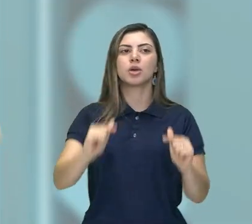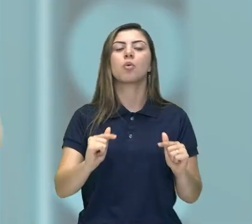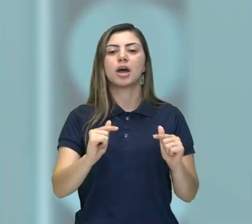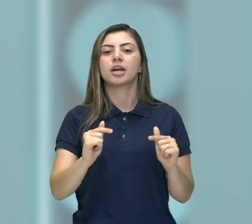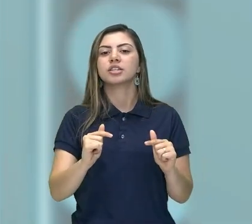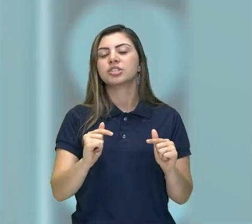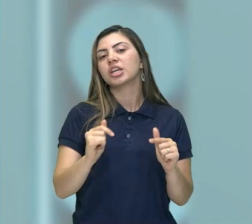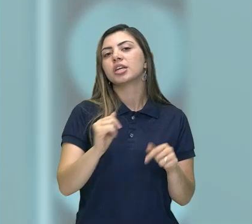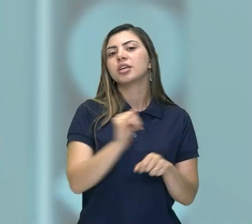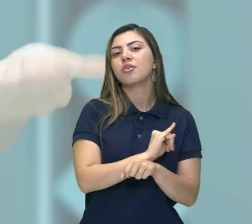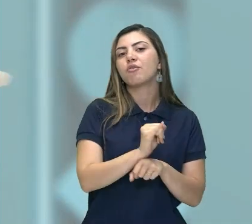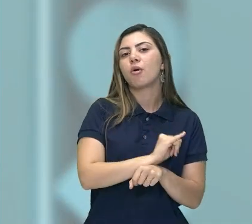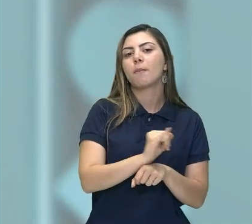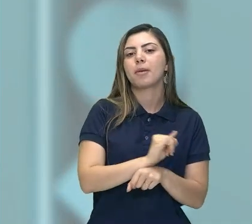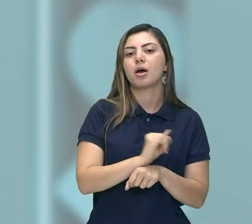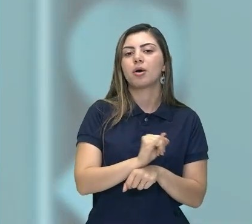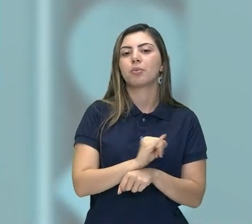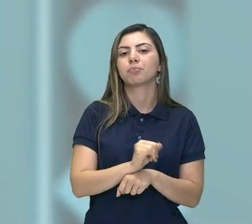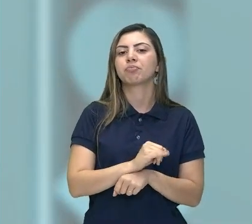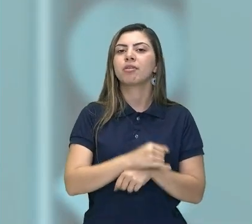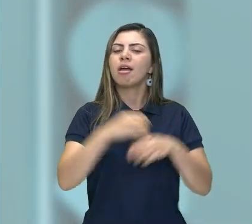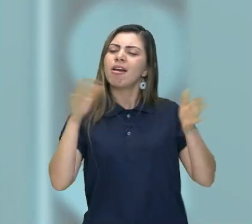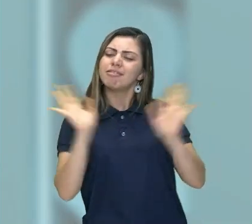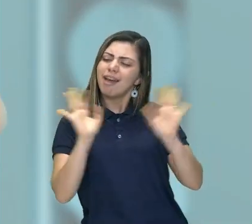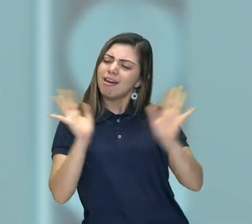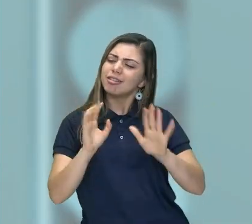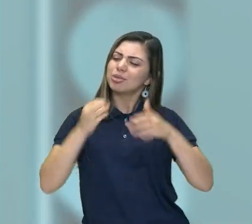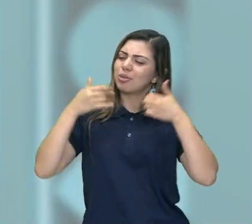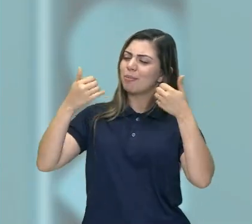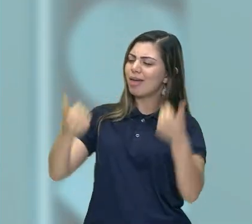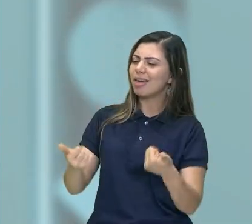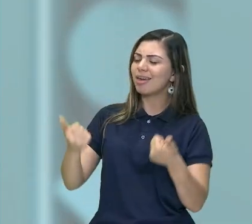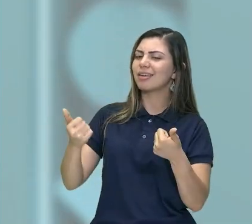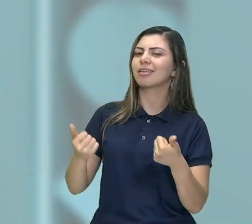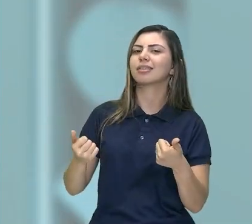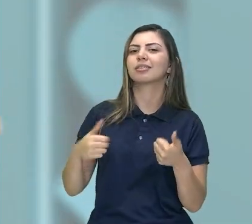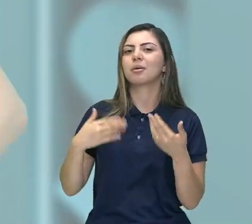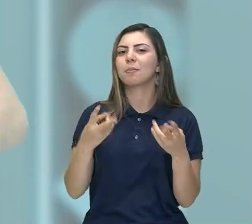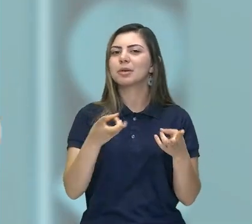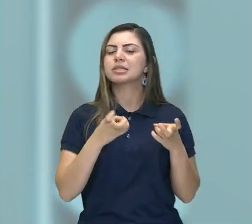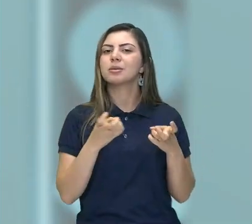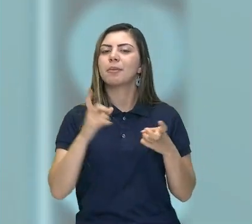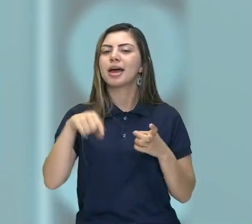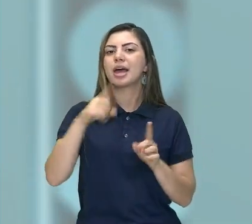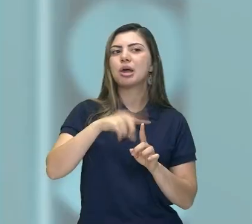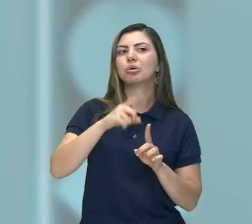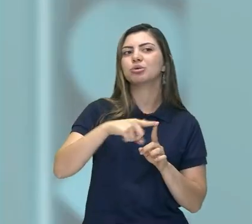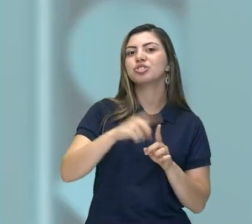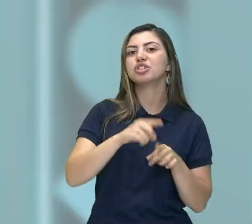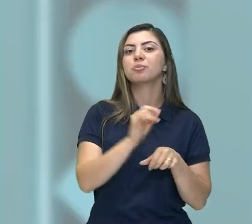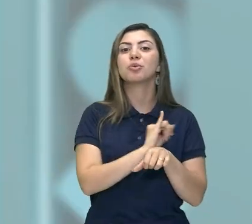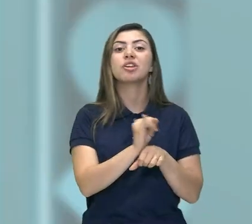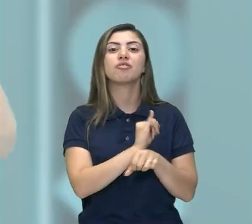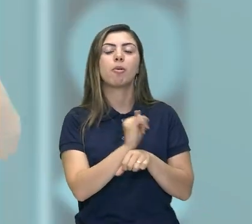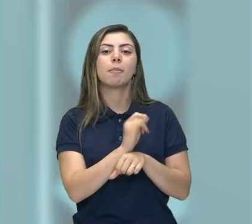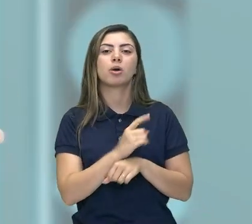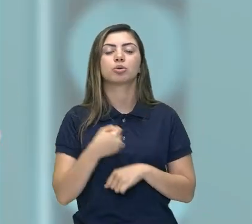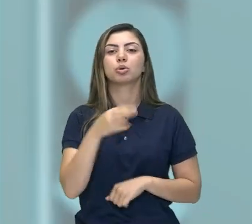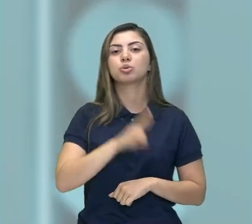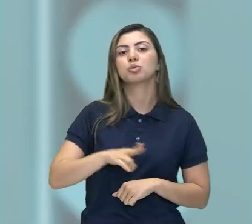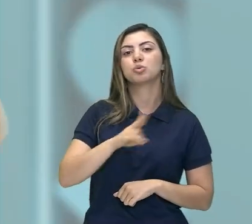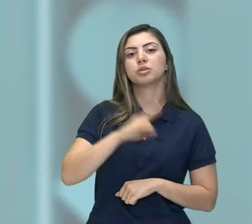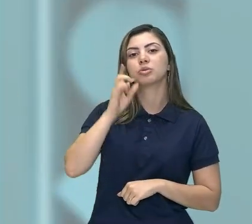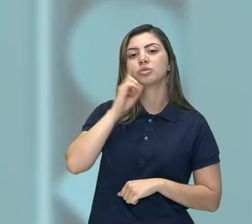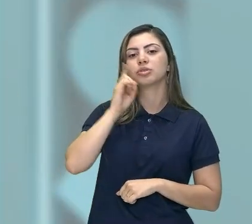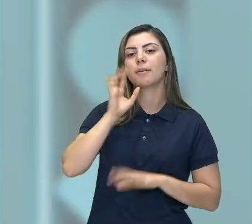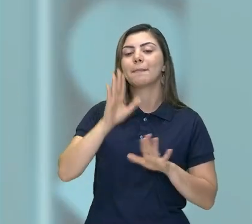só pensar aqui no exemplo. Se eu digo, e aí, mano, tudo bem? Perceba que é uma linguagem mais solta, coloquial. Agora, se eu digo, oi,